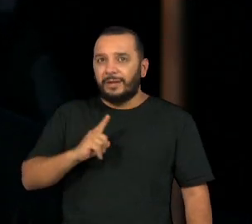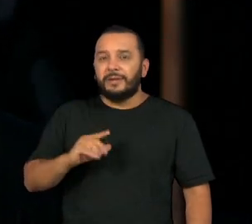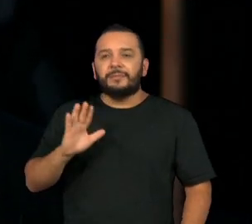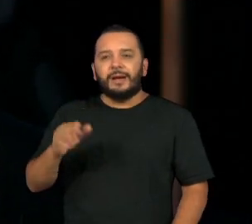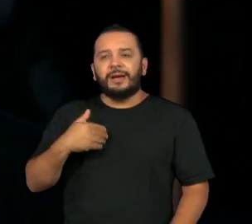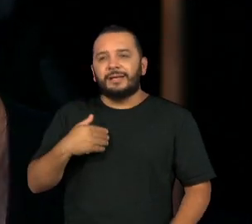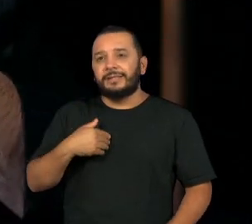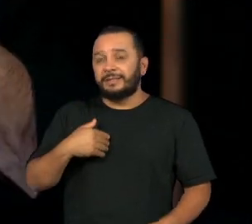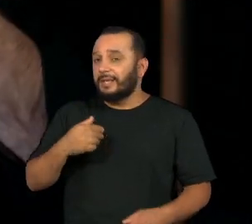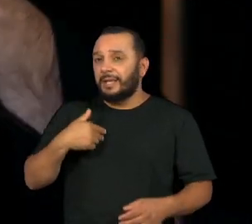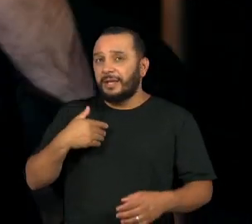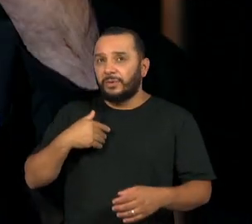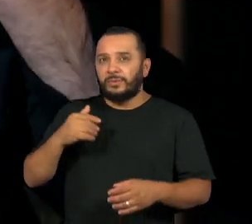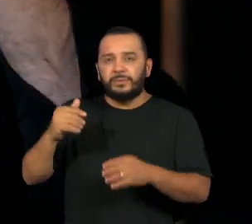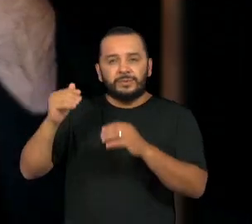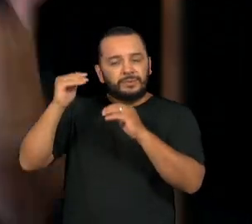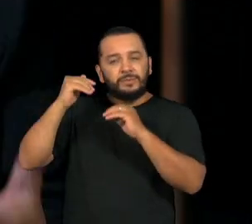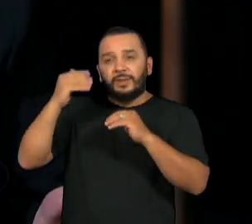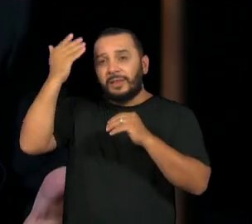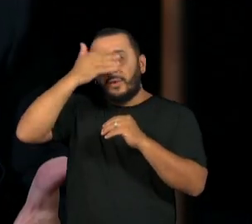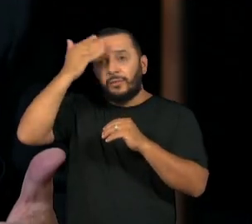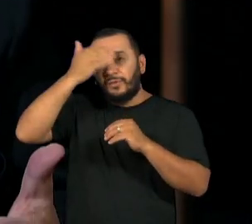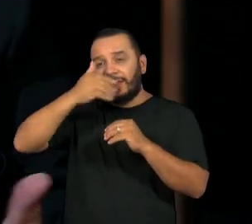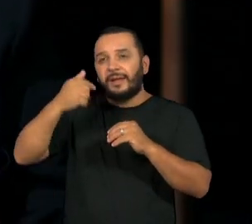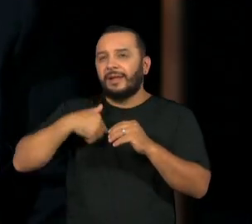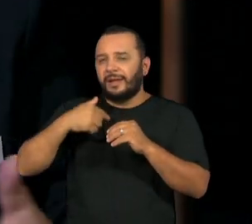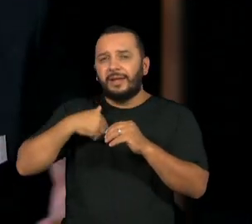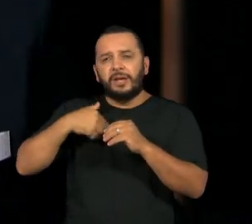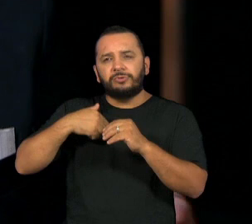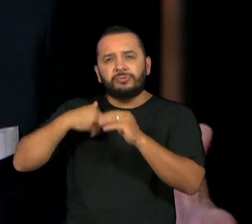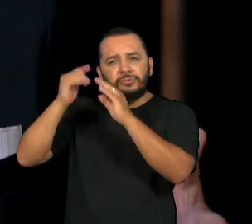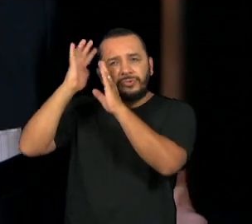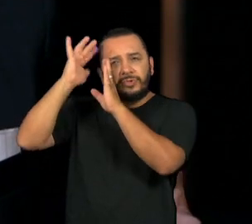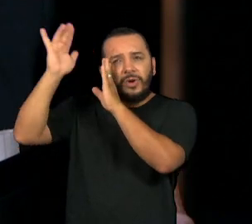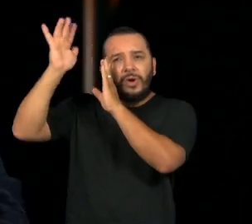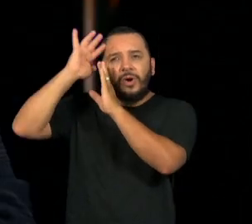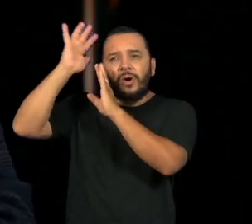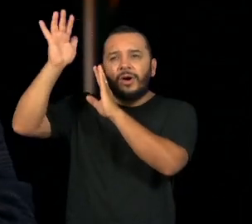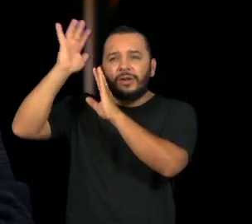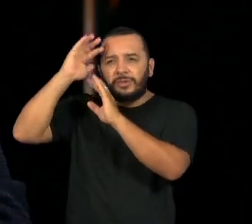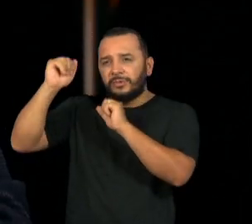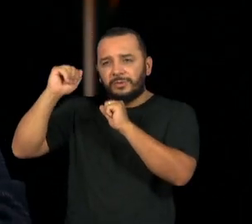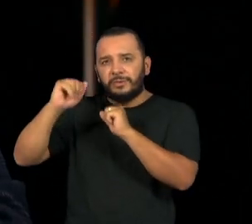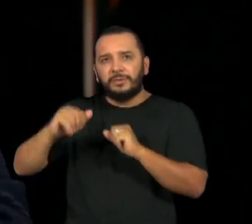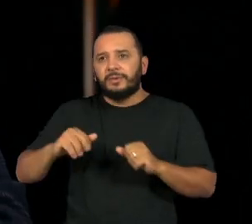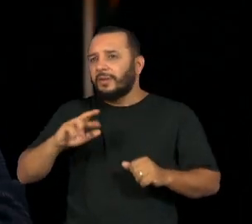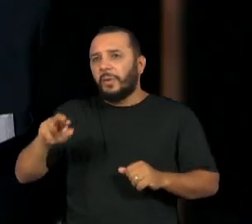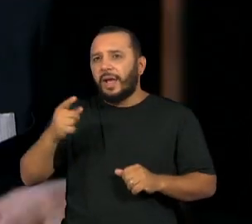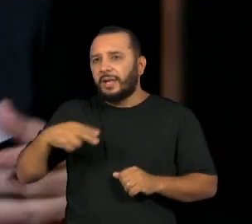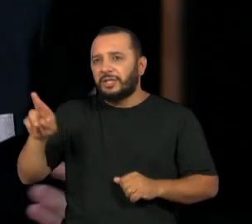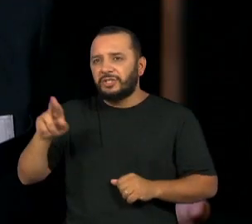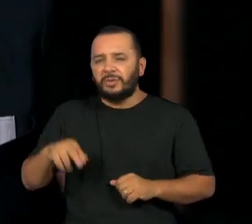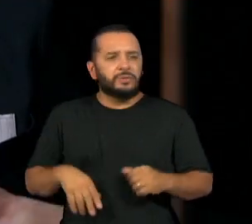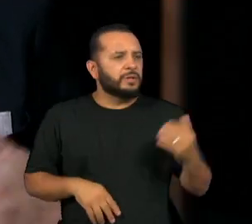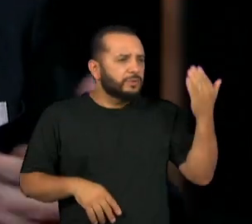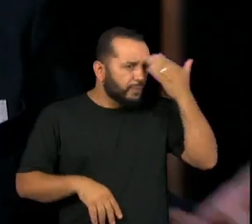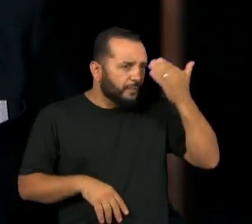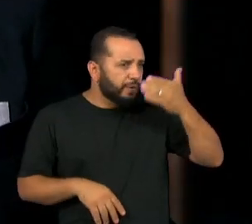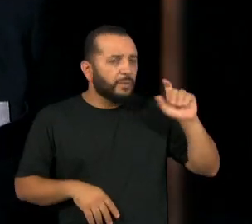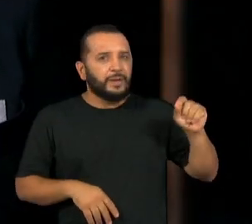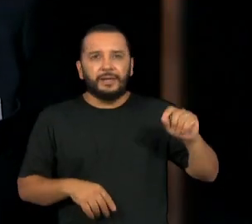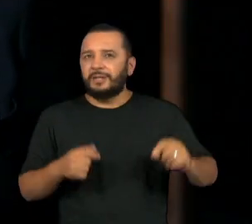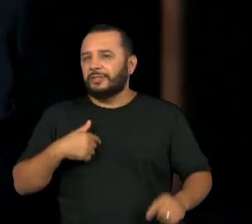verdadeira beleza é o que a gente não vê. Isso não tem a ver com religião. E o que a gente não vê? A gente não vê um monte